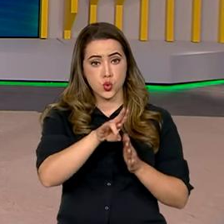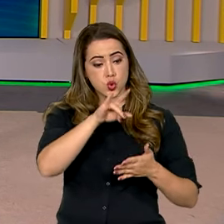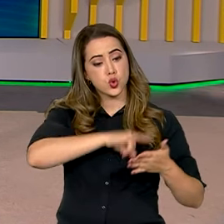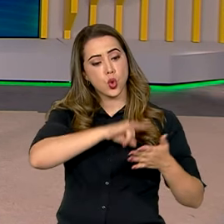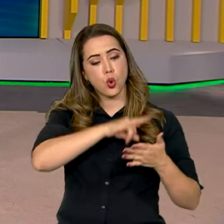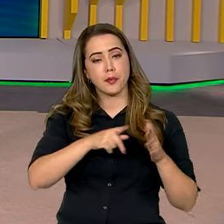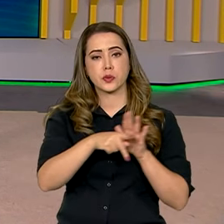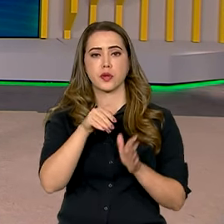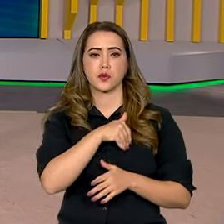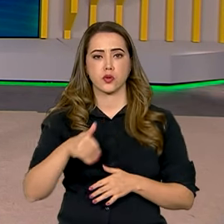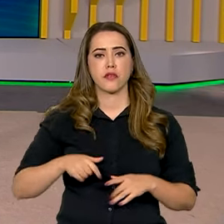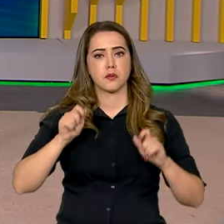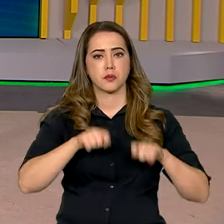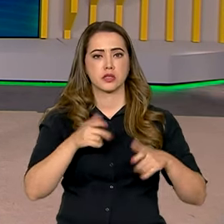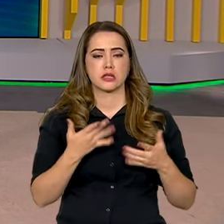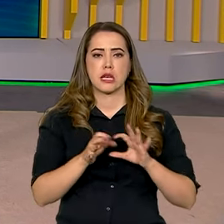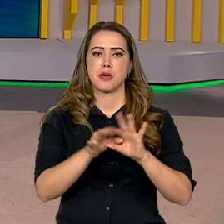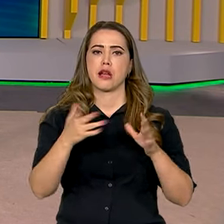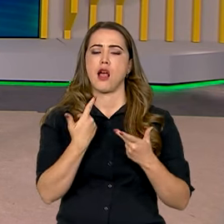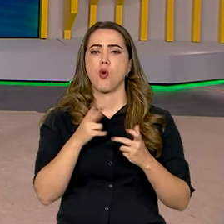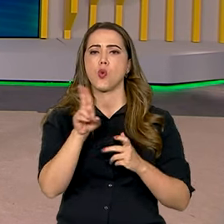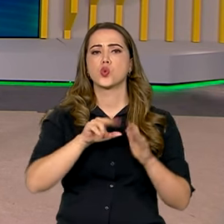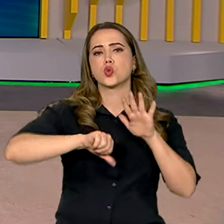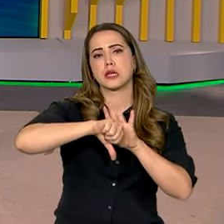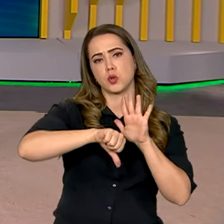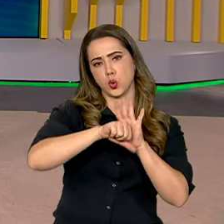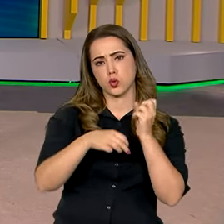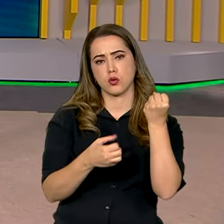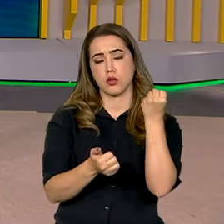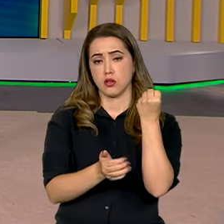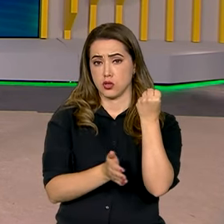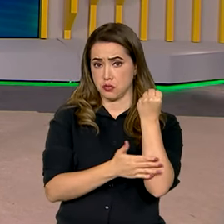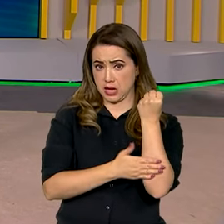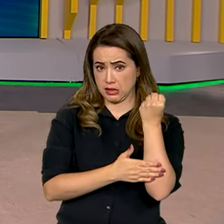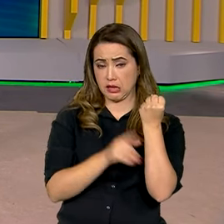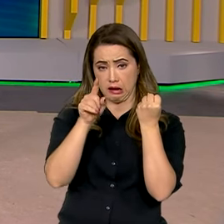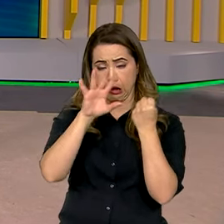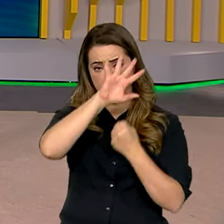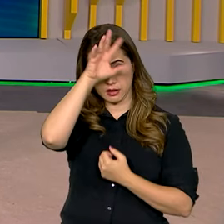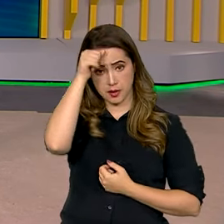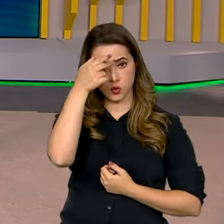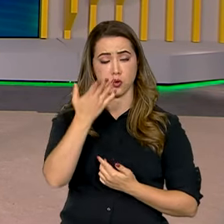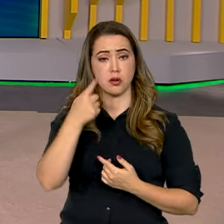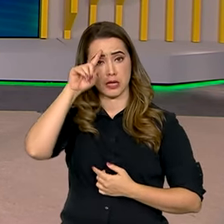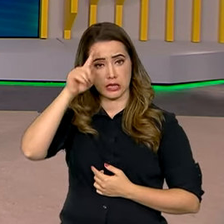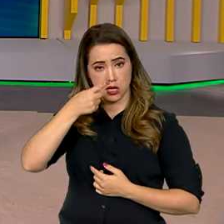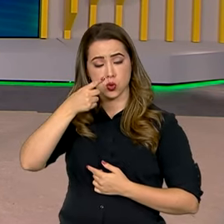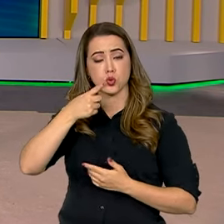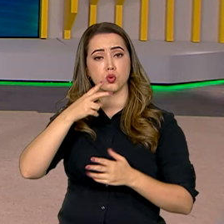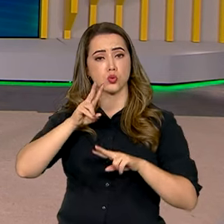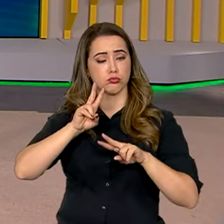de legalidade à extração ilegal de madeira na Amazônia. Os mandados foram cumpridos em Rondônia e no Acre